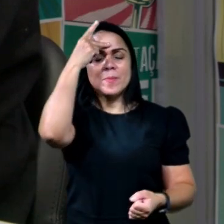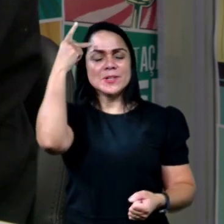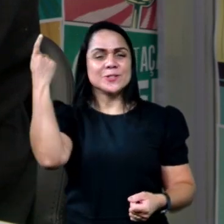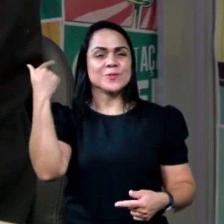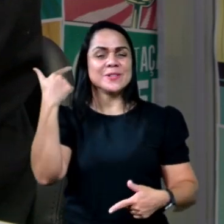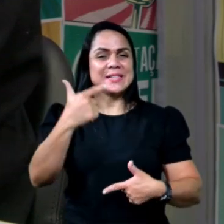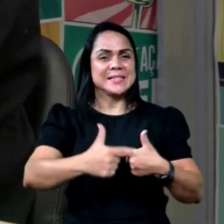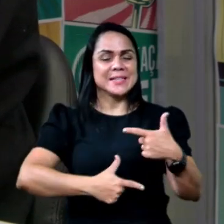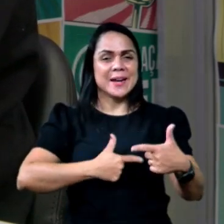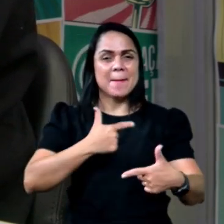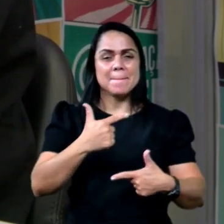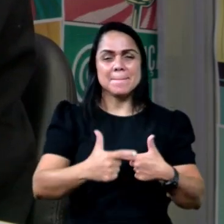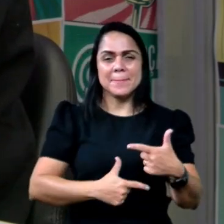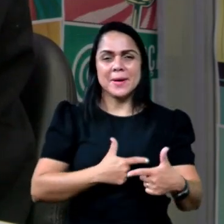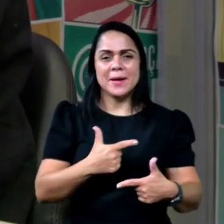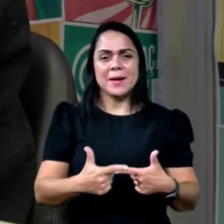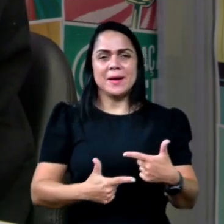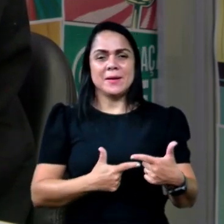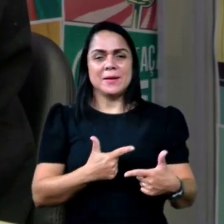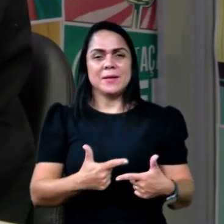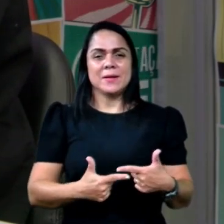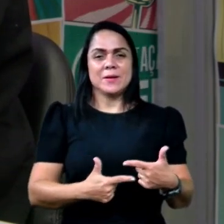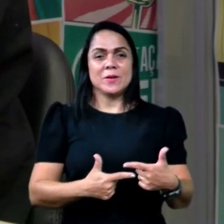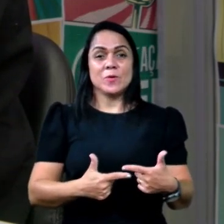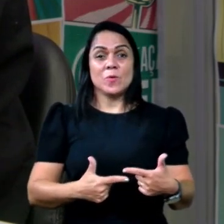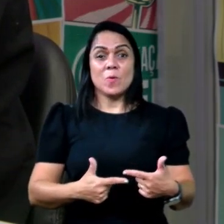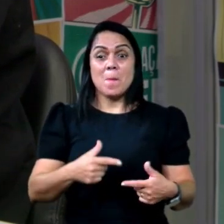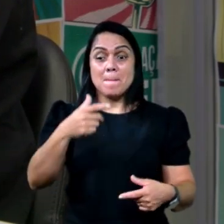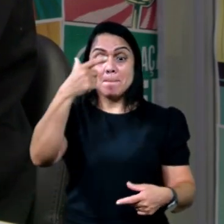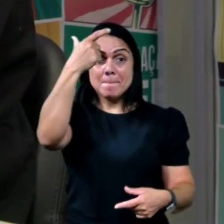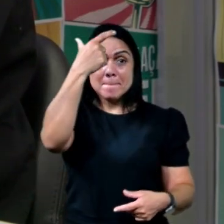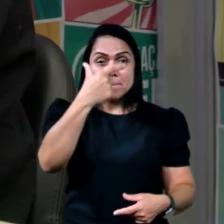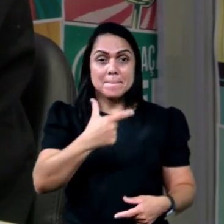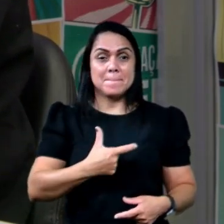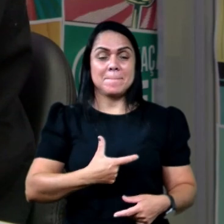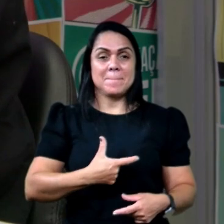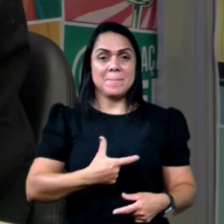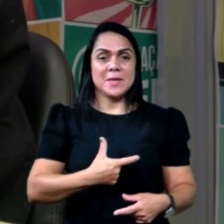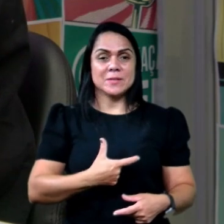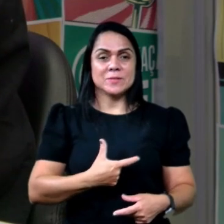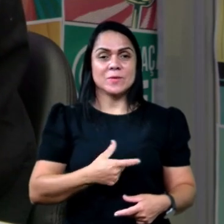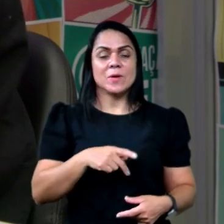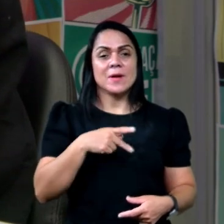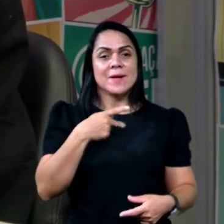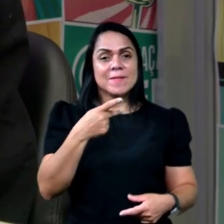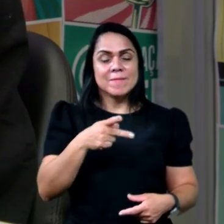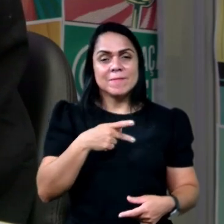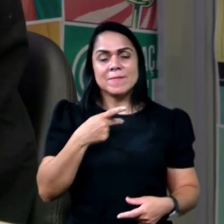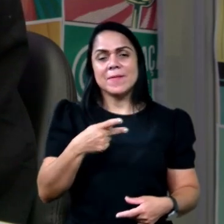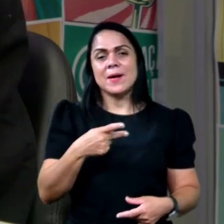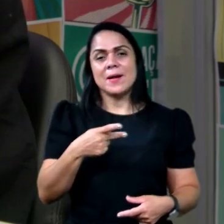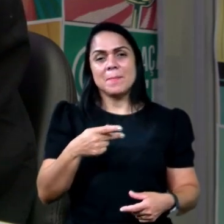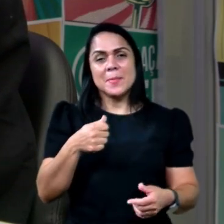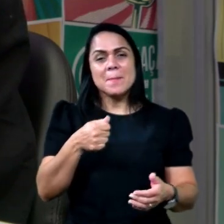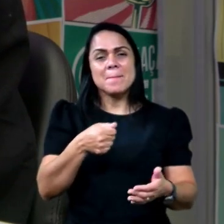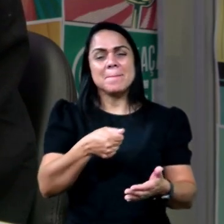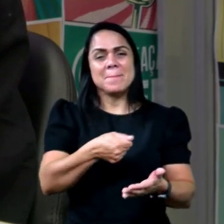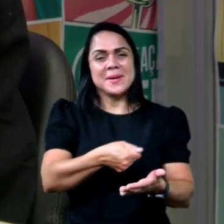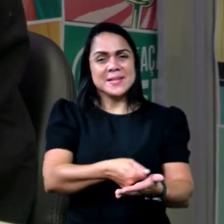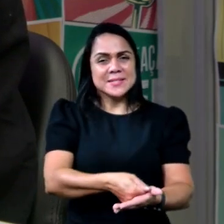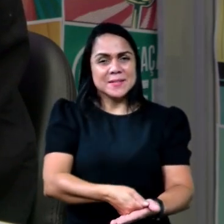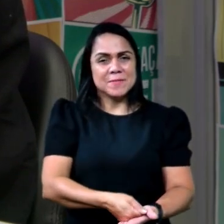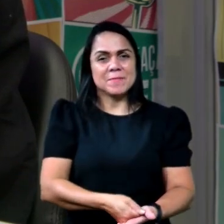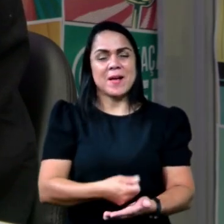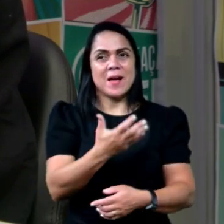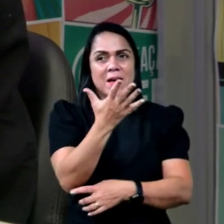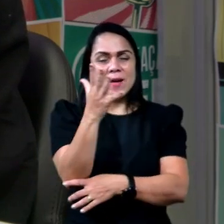sustentabilidade ou com qualquer coisa ligada a gente, é claro que aquilo fala sobre preservação ambiental, sustentabilidade geral.